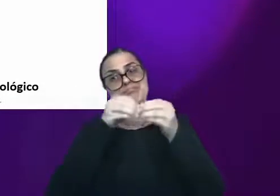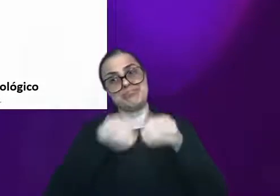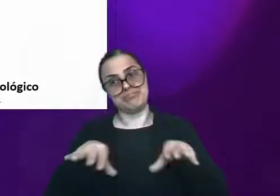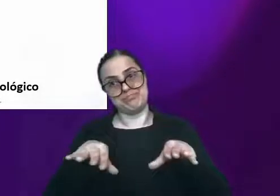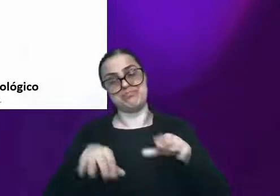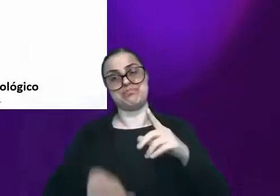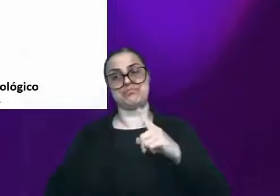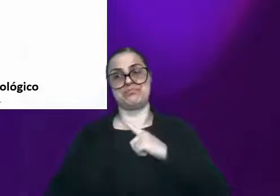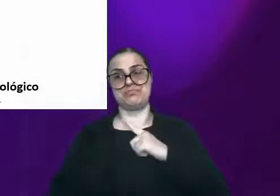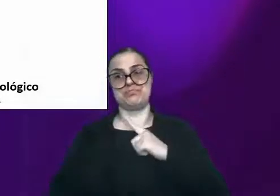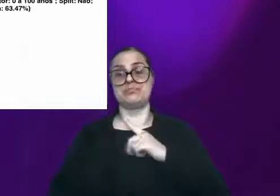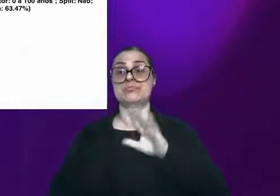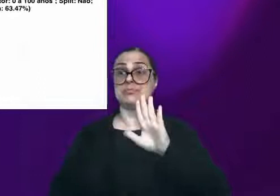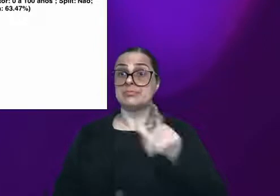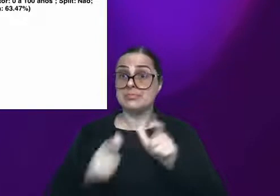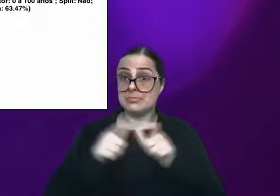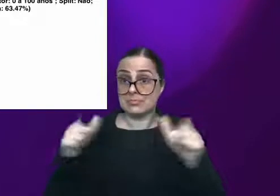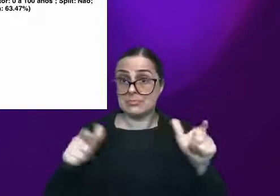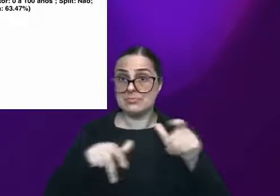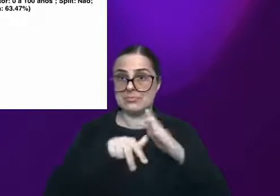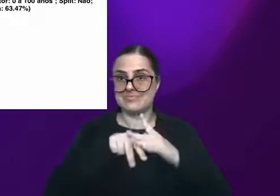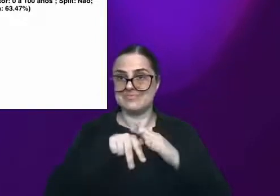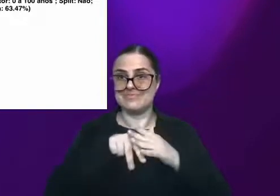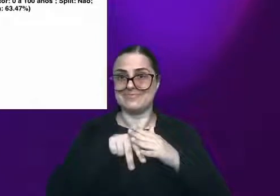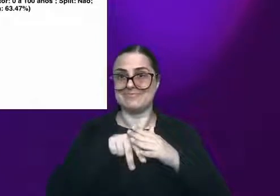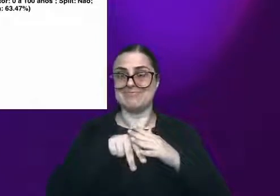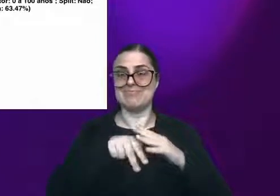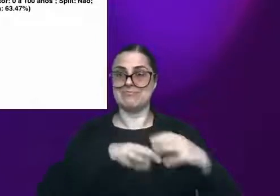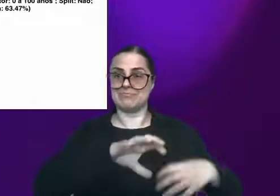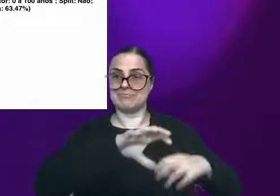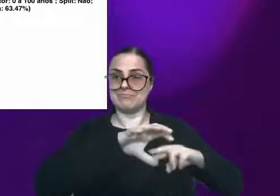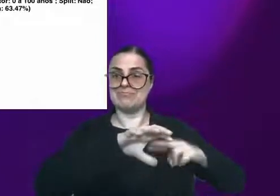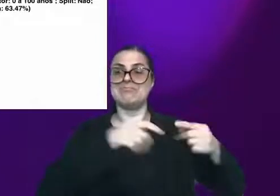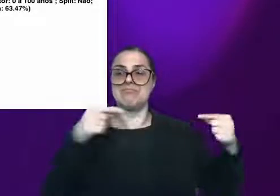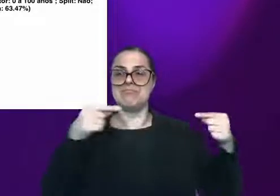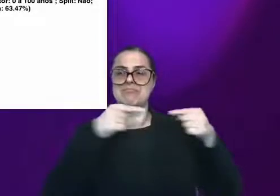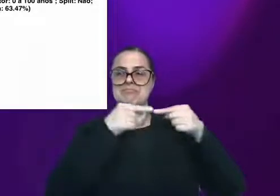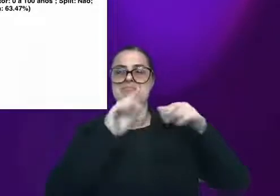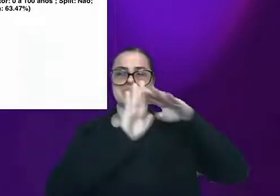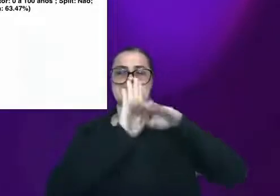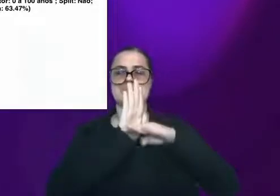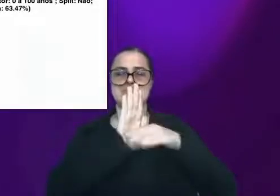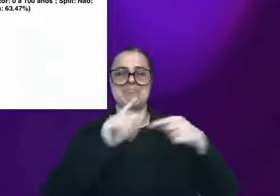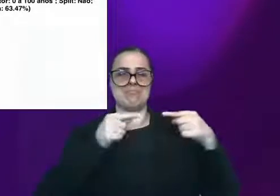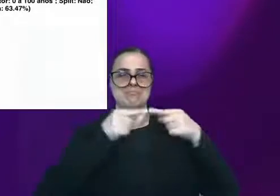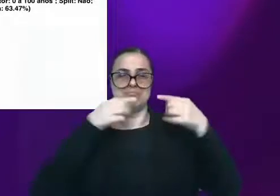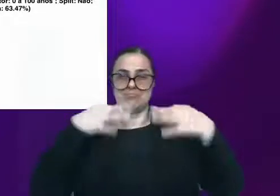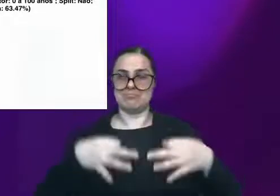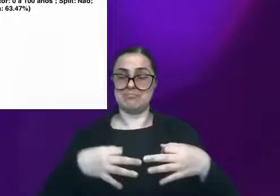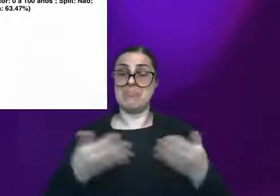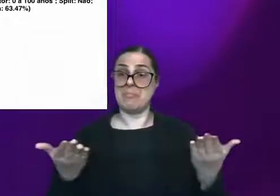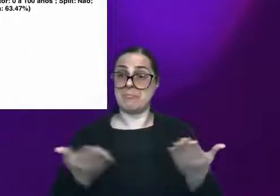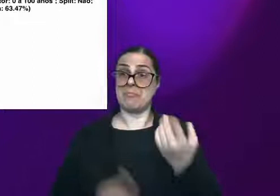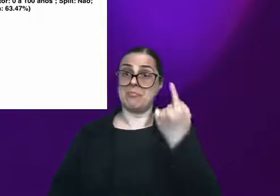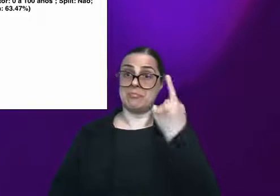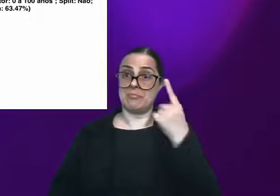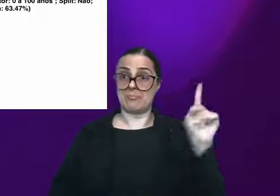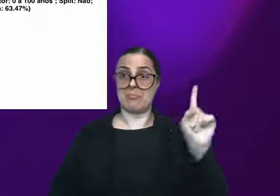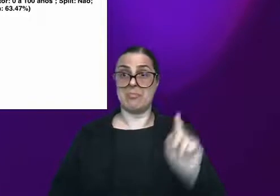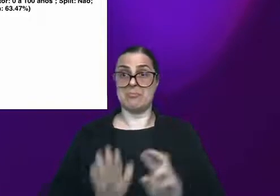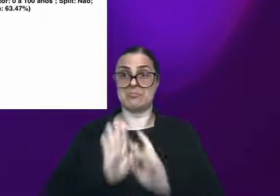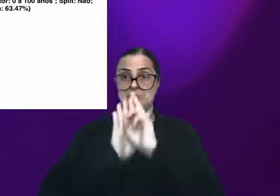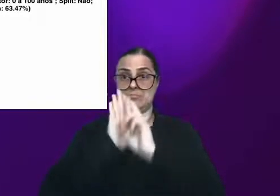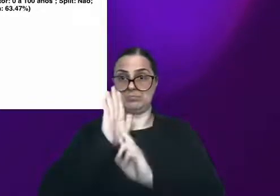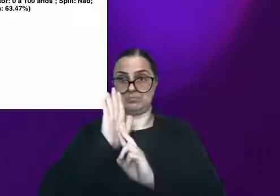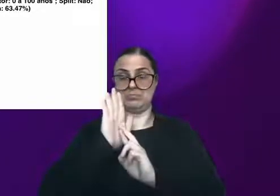mas a maioria dos nossos pacientes foram transplantados dentro do critério. E esse é o último relatório de